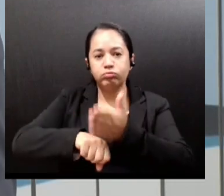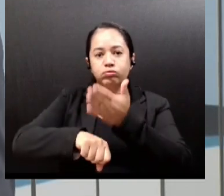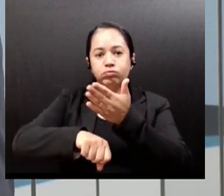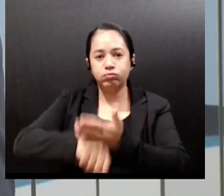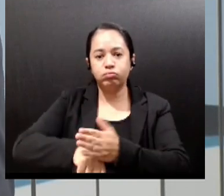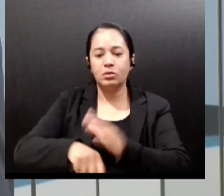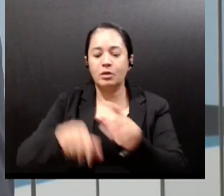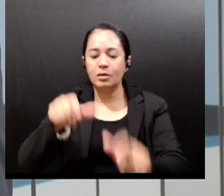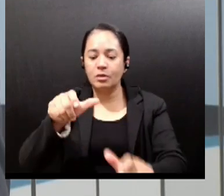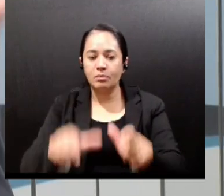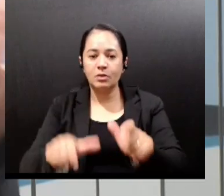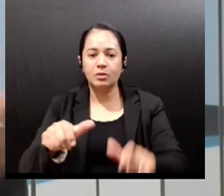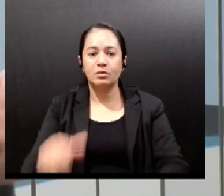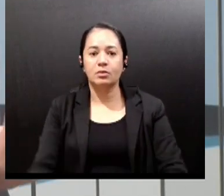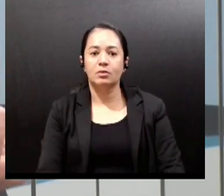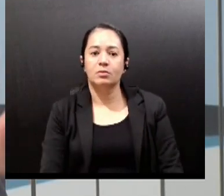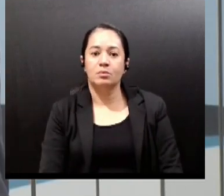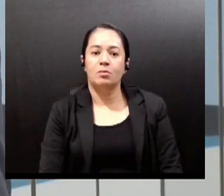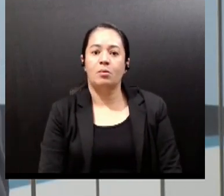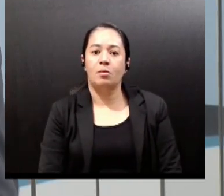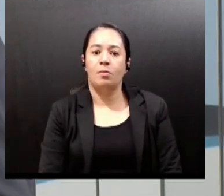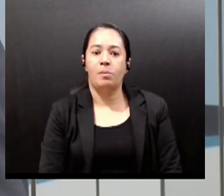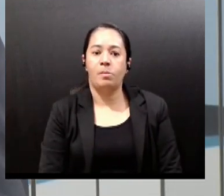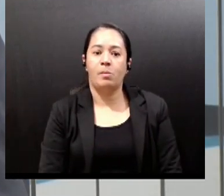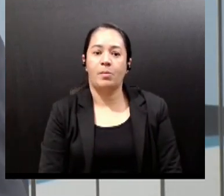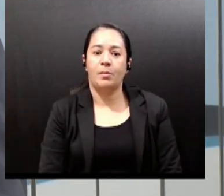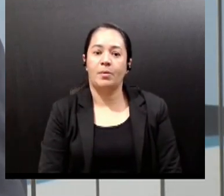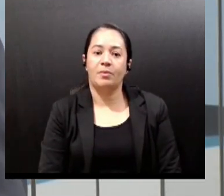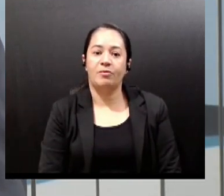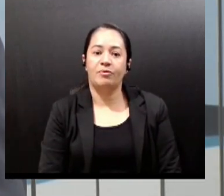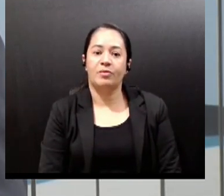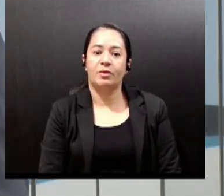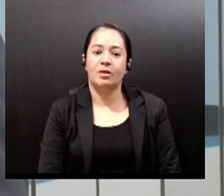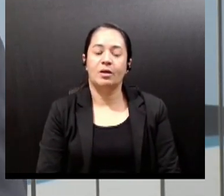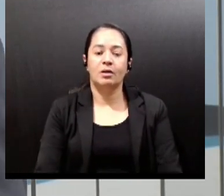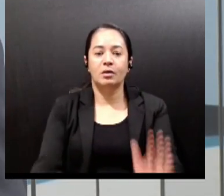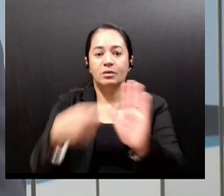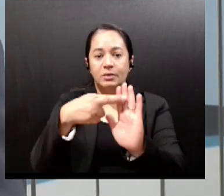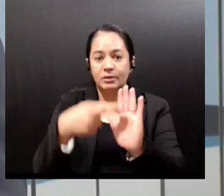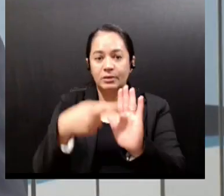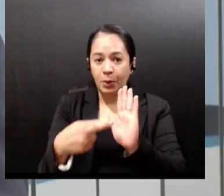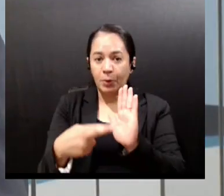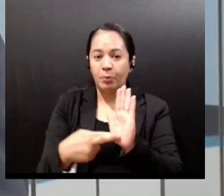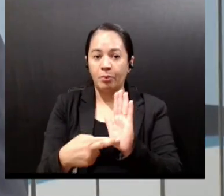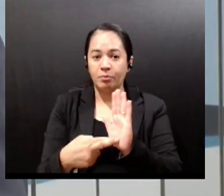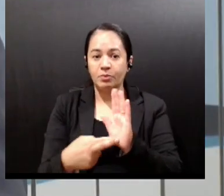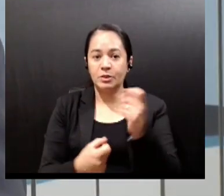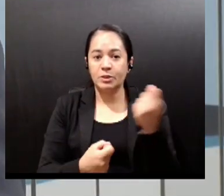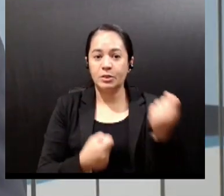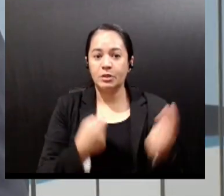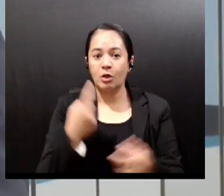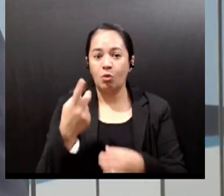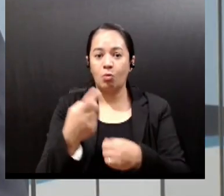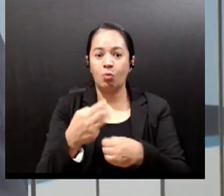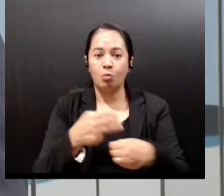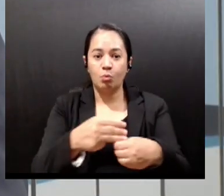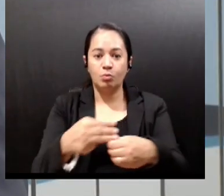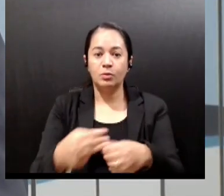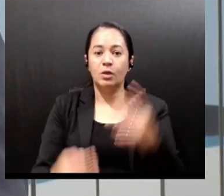pessoas que está estabelecido nessas regulamentações em alguns municípios faz parte